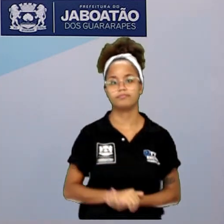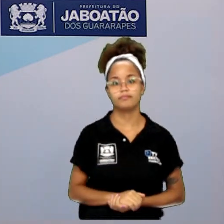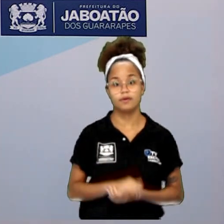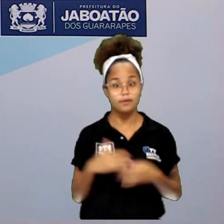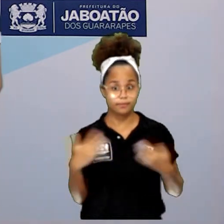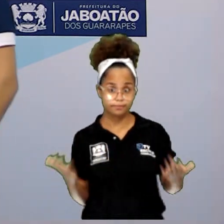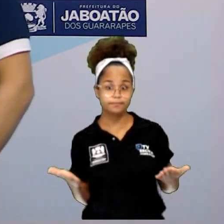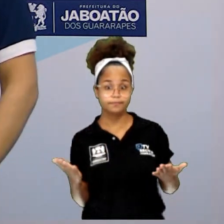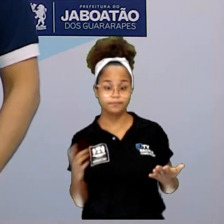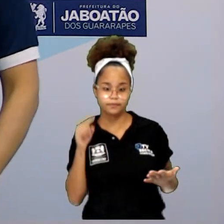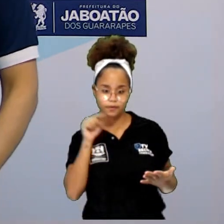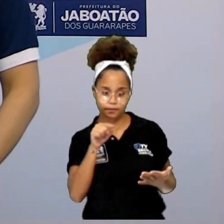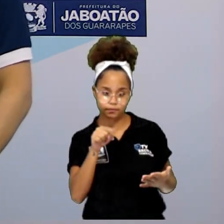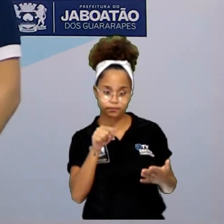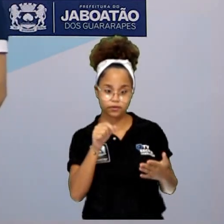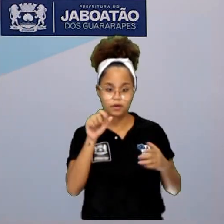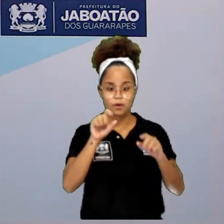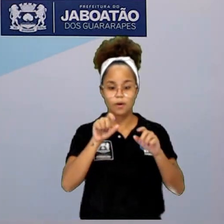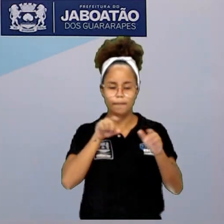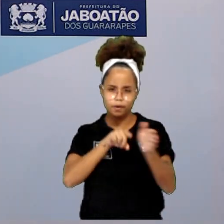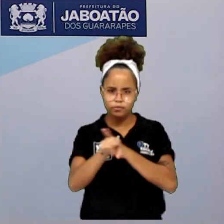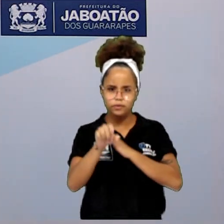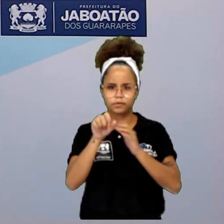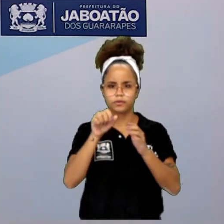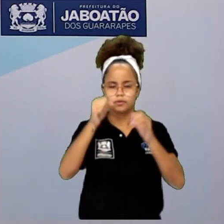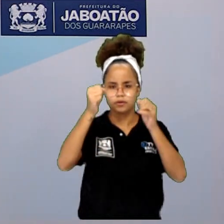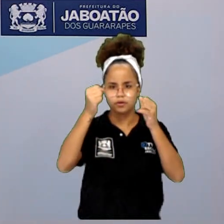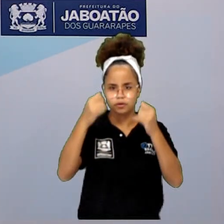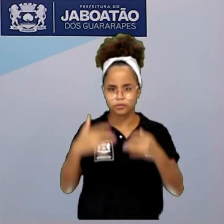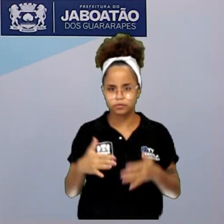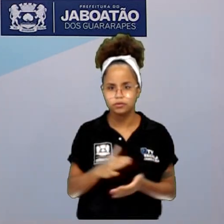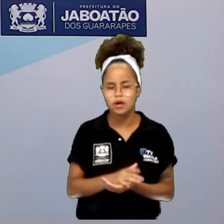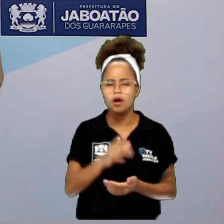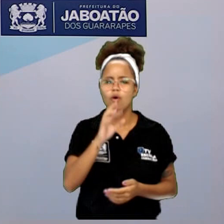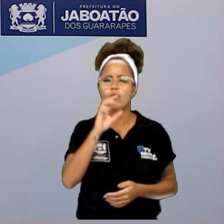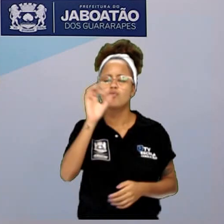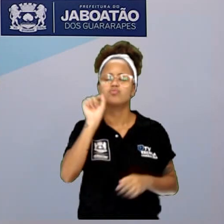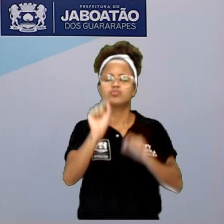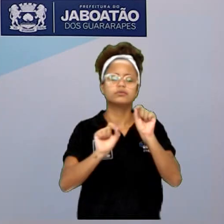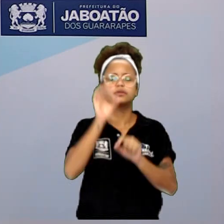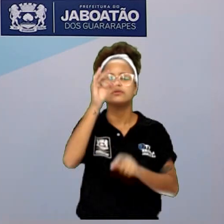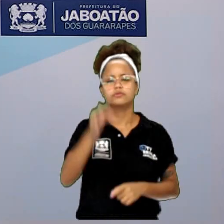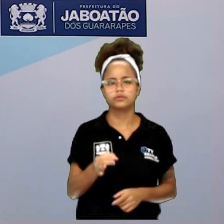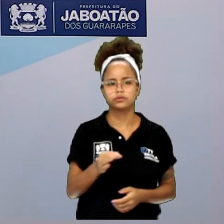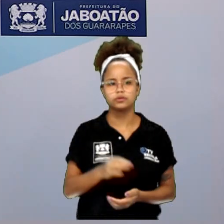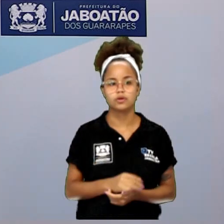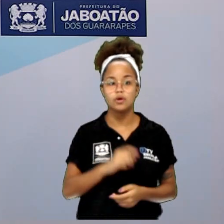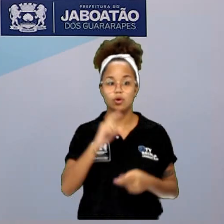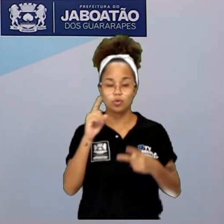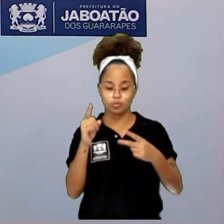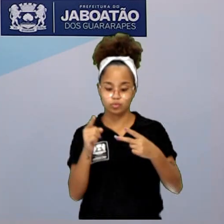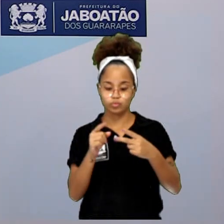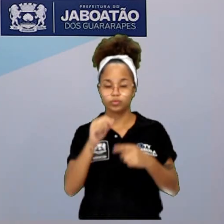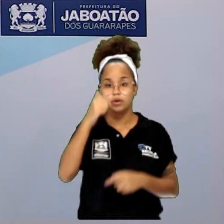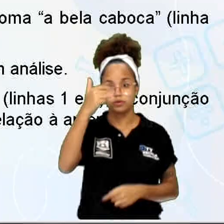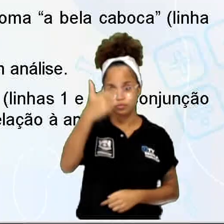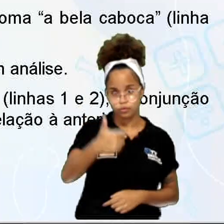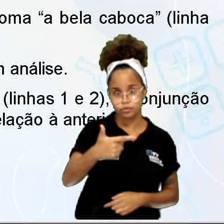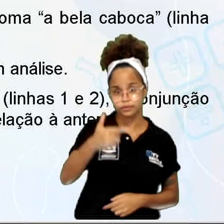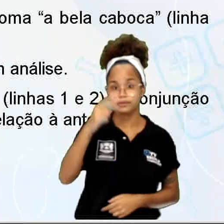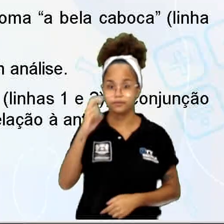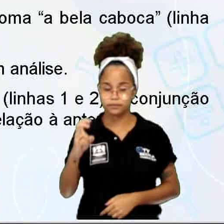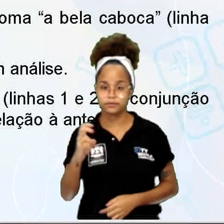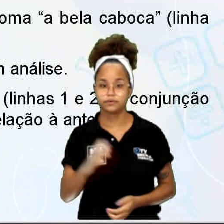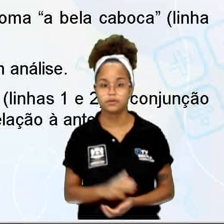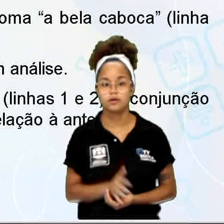a questão pedia assim para a gente. Estão corretas apenas as preposições, né, 2 e 5, confirmando aí o que a